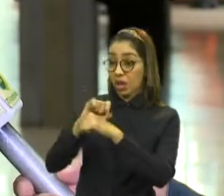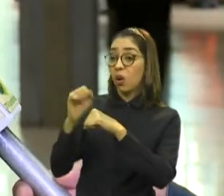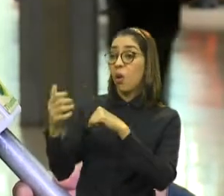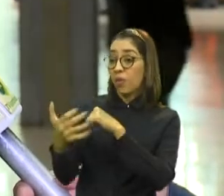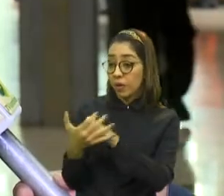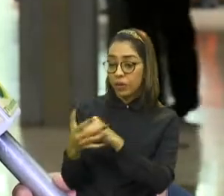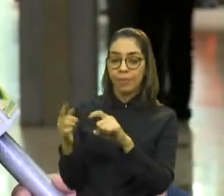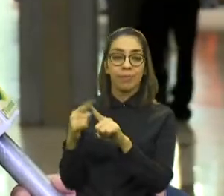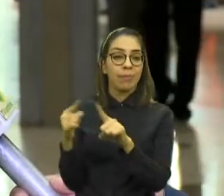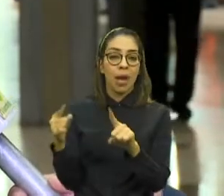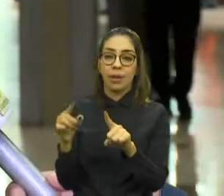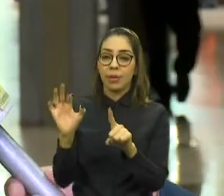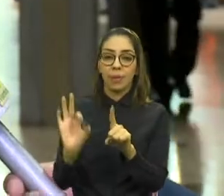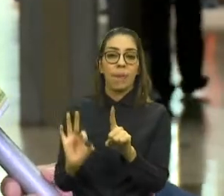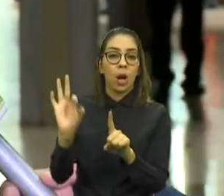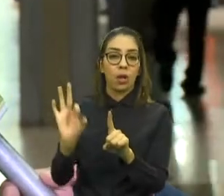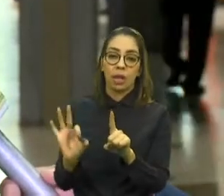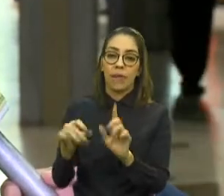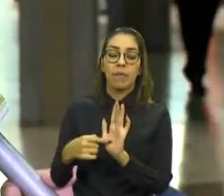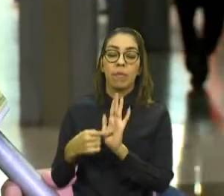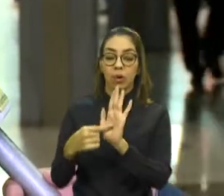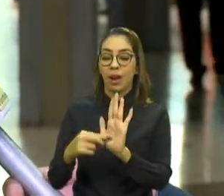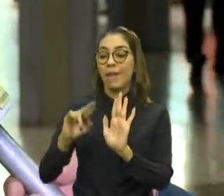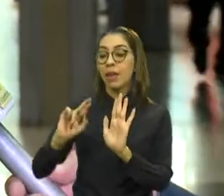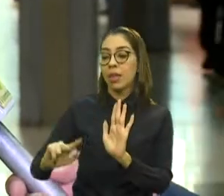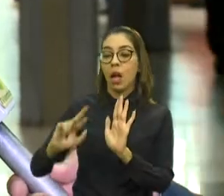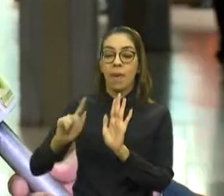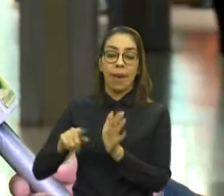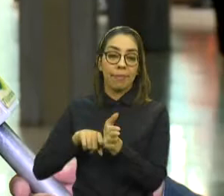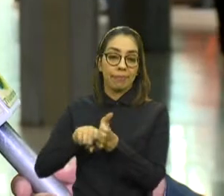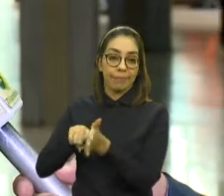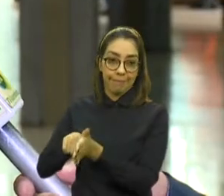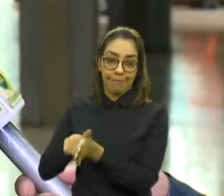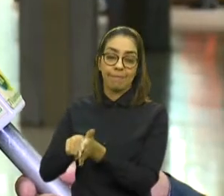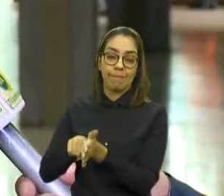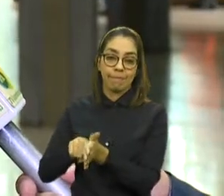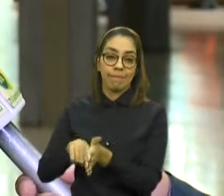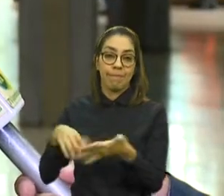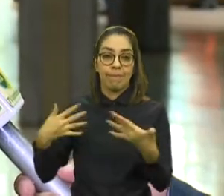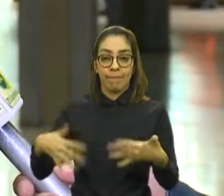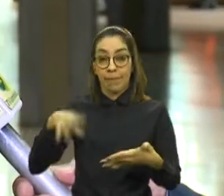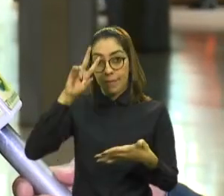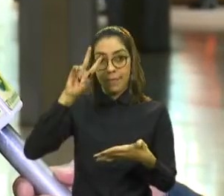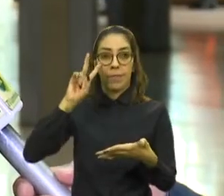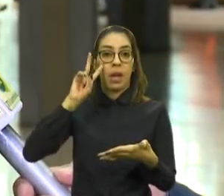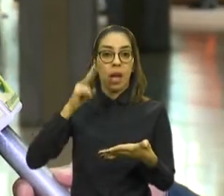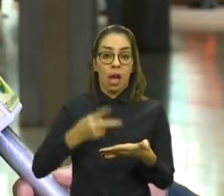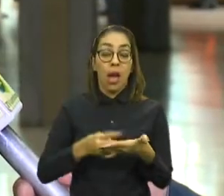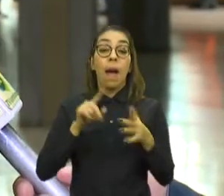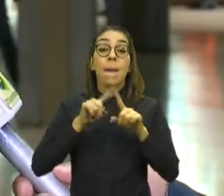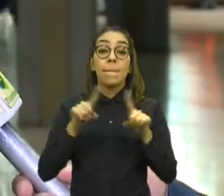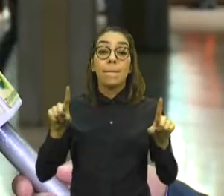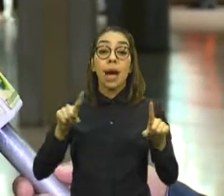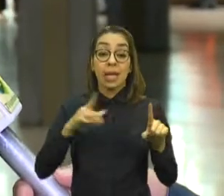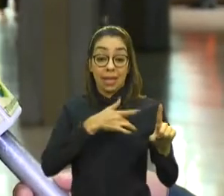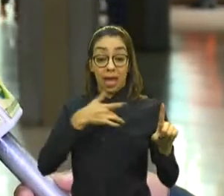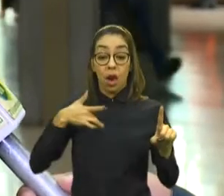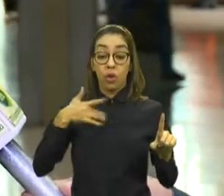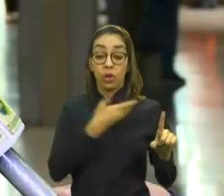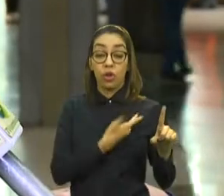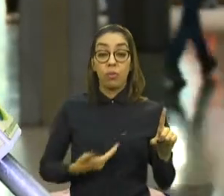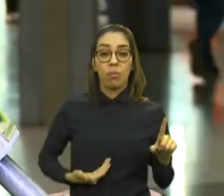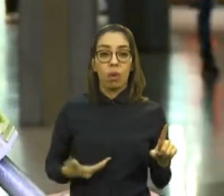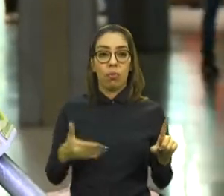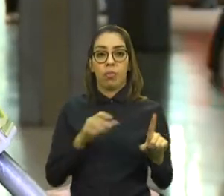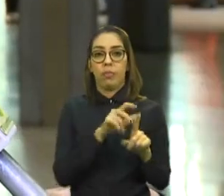de RT-PCR negativo. Então, isso que gerou bastante interesse na questão de saúde pública. Por quê? Porque mais